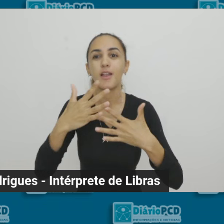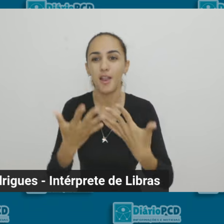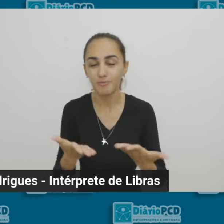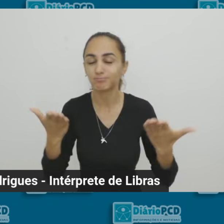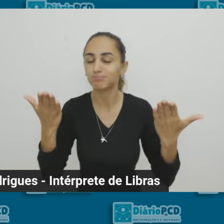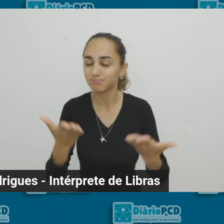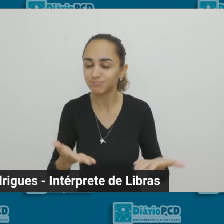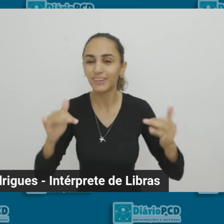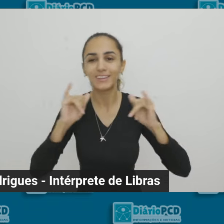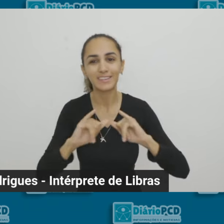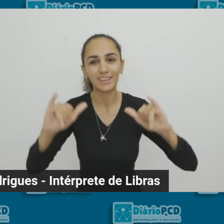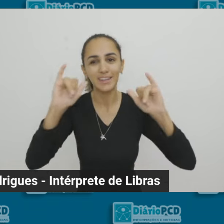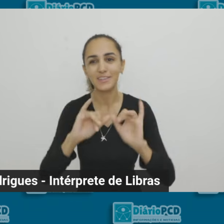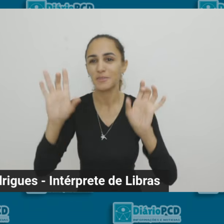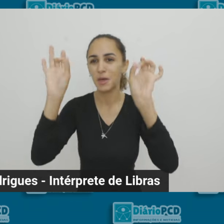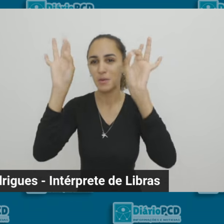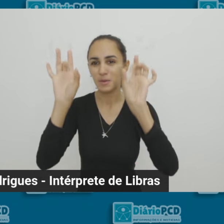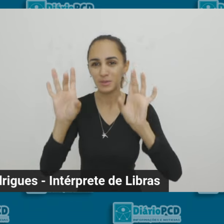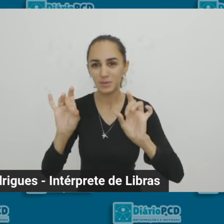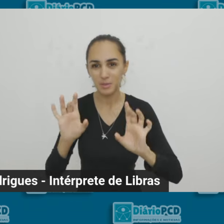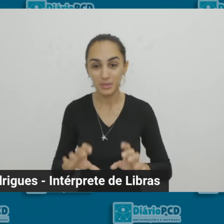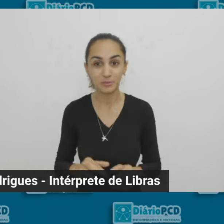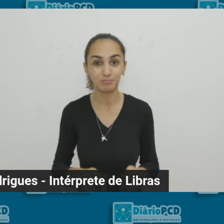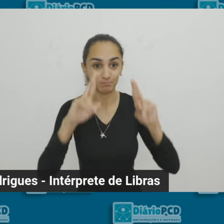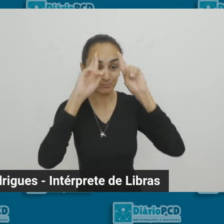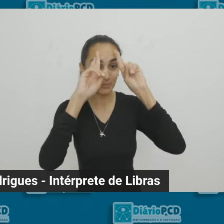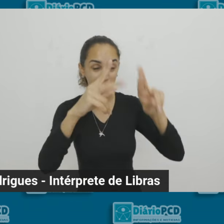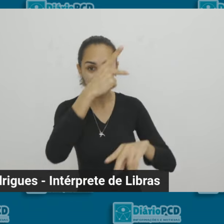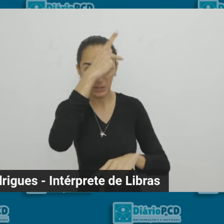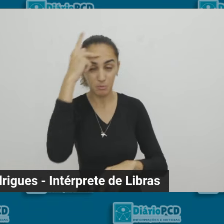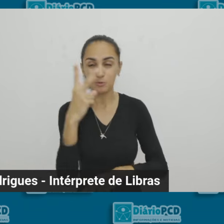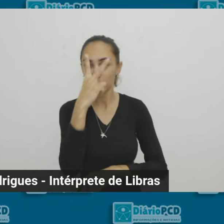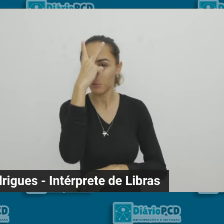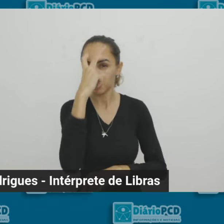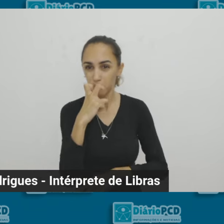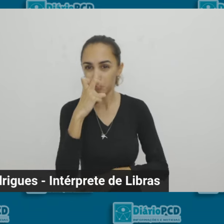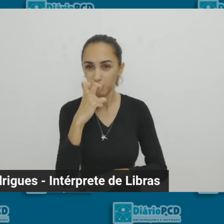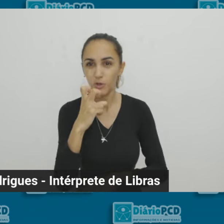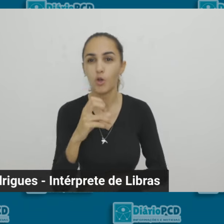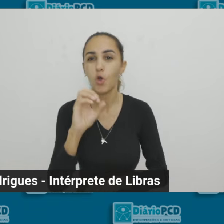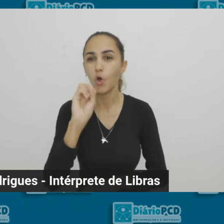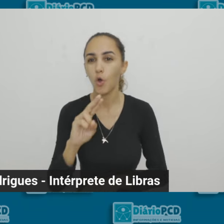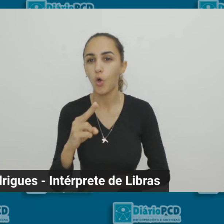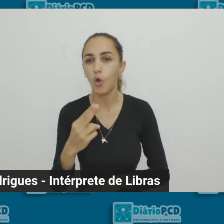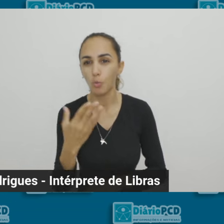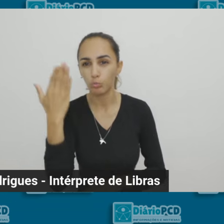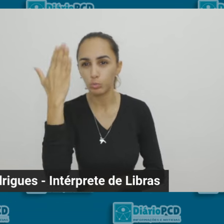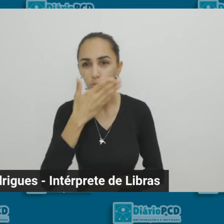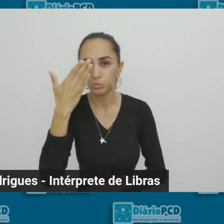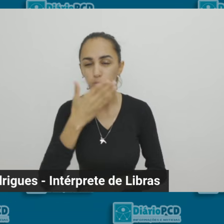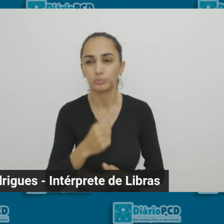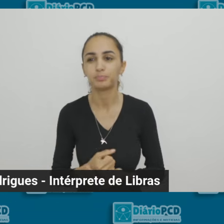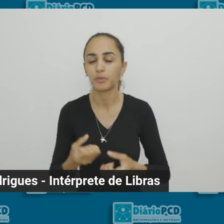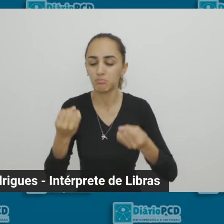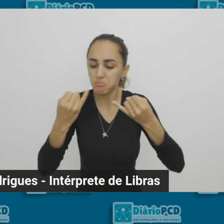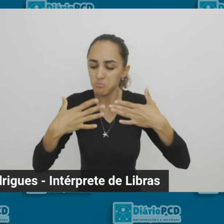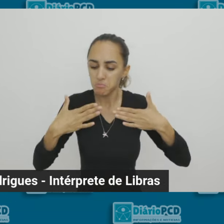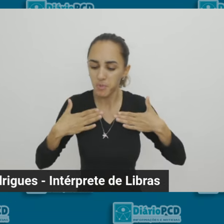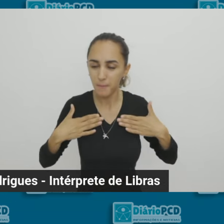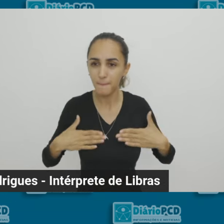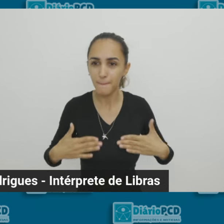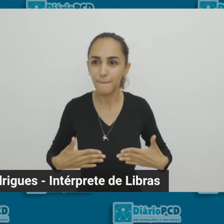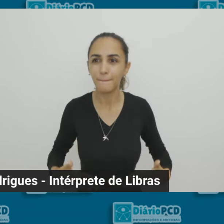transmissão especial para você. Em respeito às pessoas com baixa visão, monoculares ou com deficiência visual, vou fazer a minha